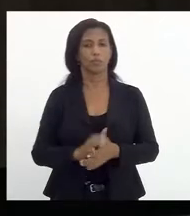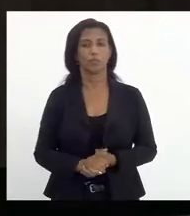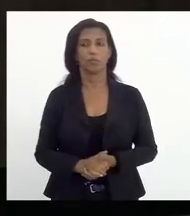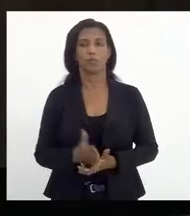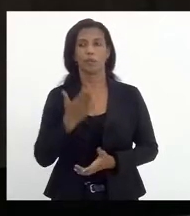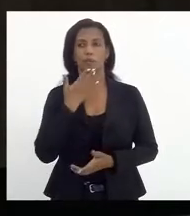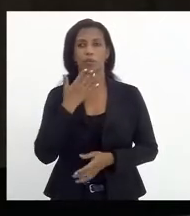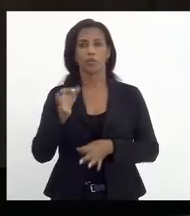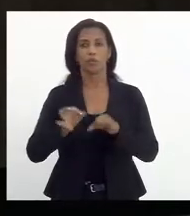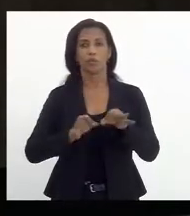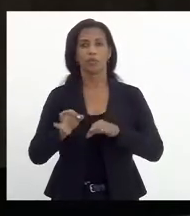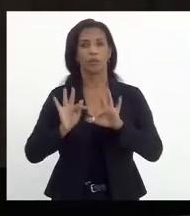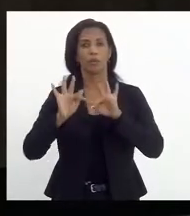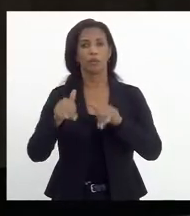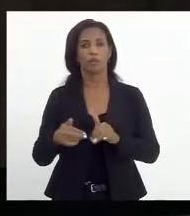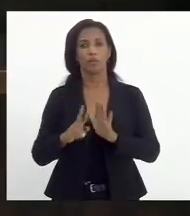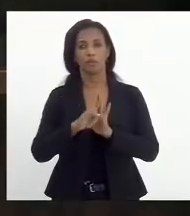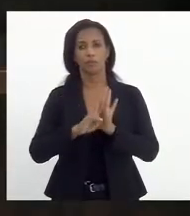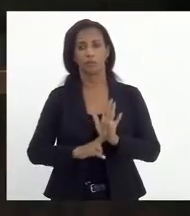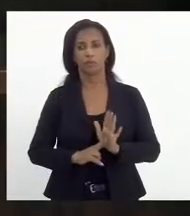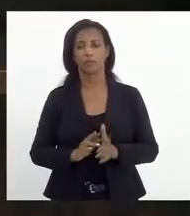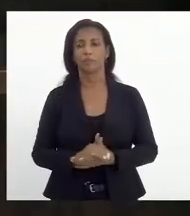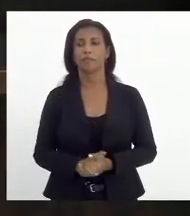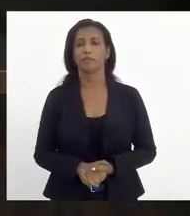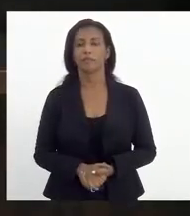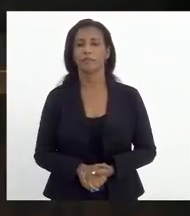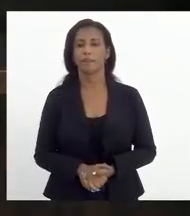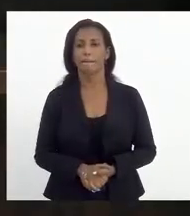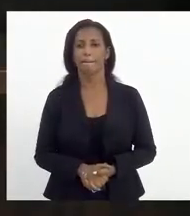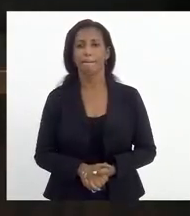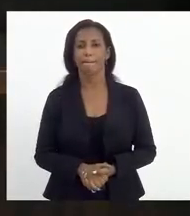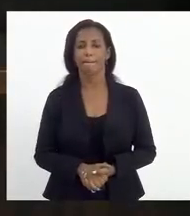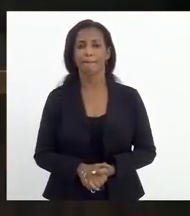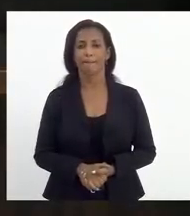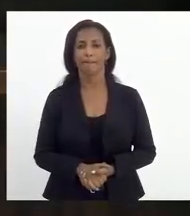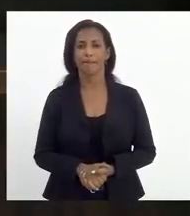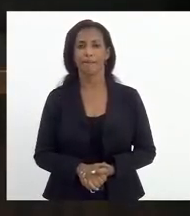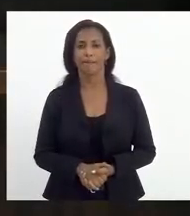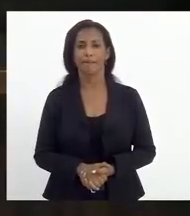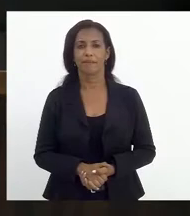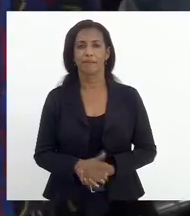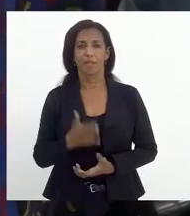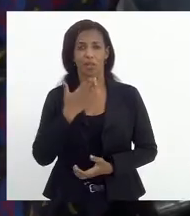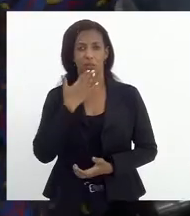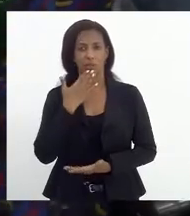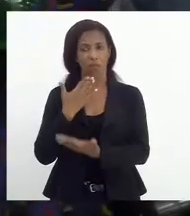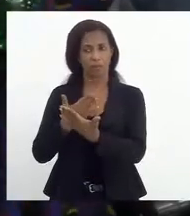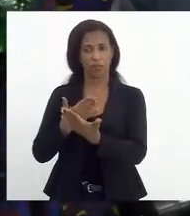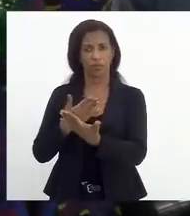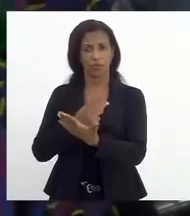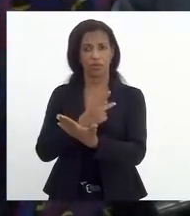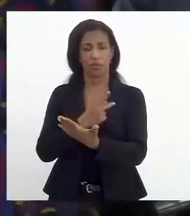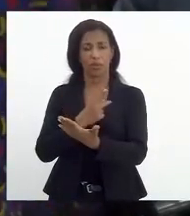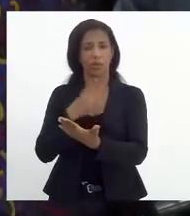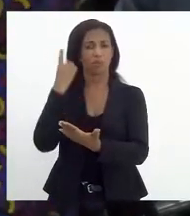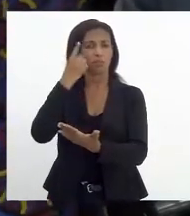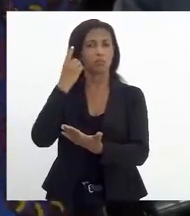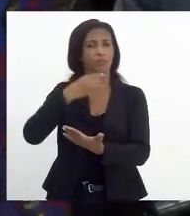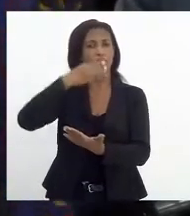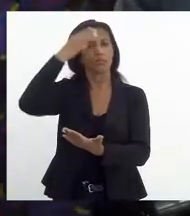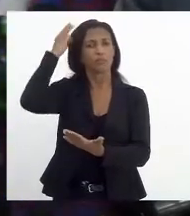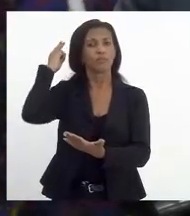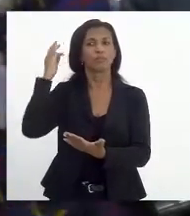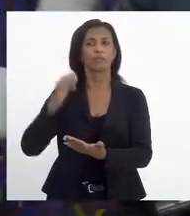pedindo forma final de redação. Senhor presidente, eu queria pedir ao deputado Márcio Pacheco